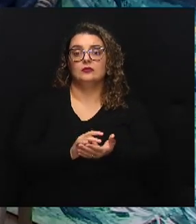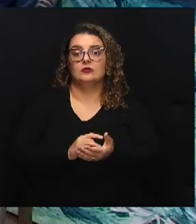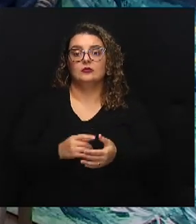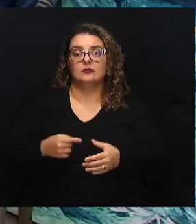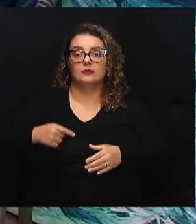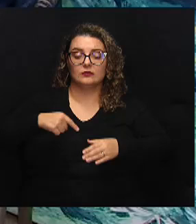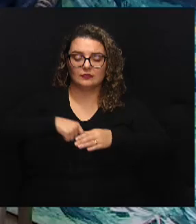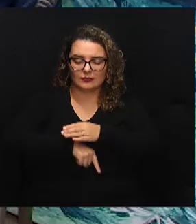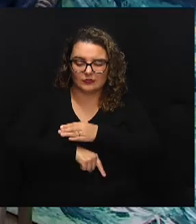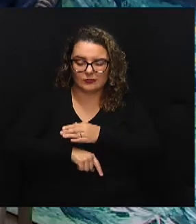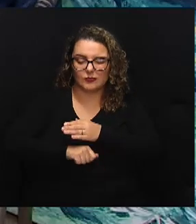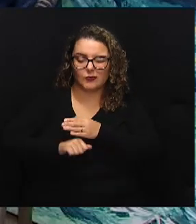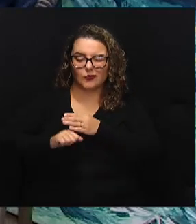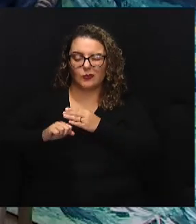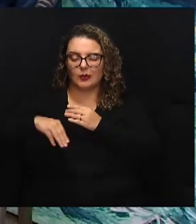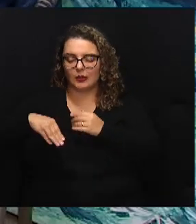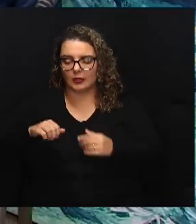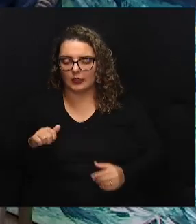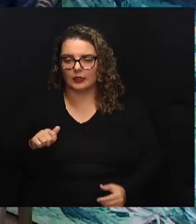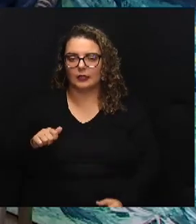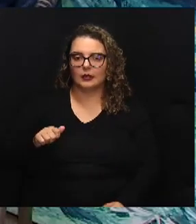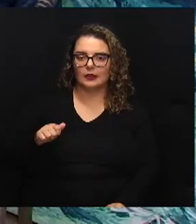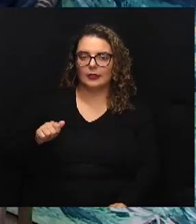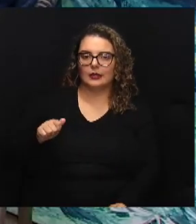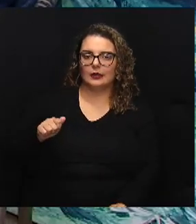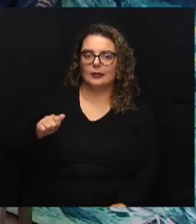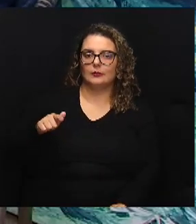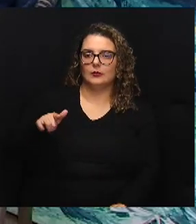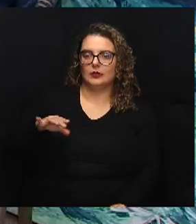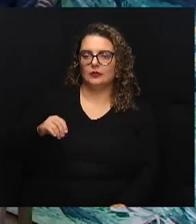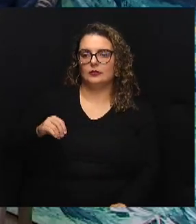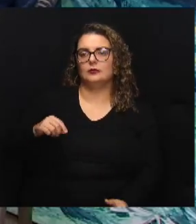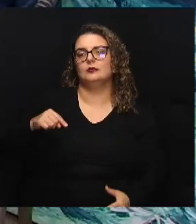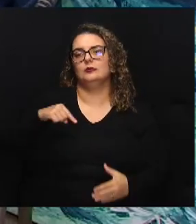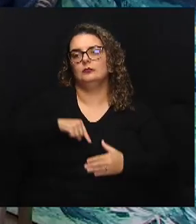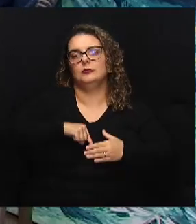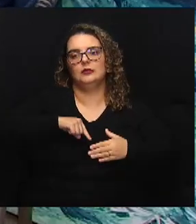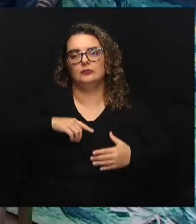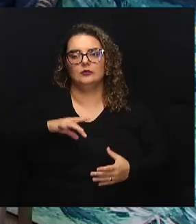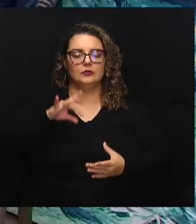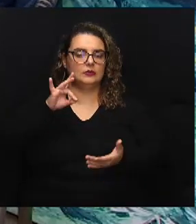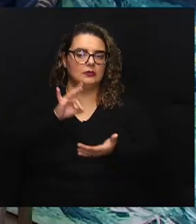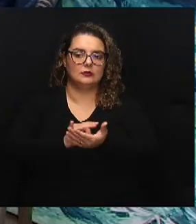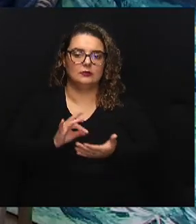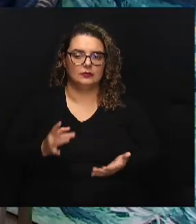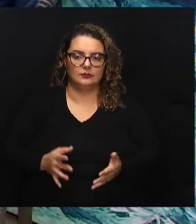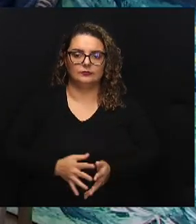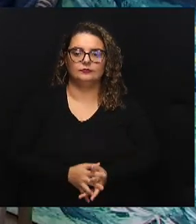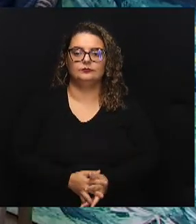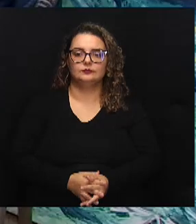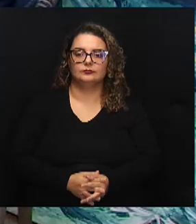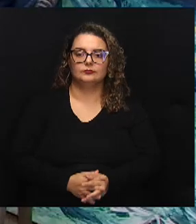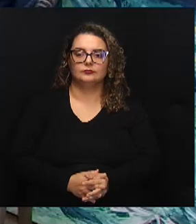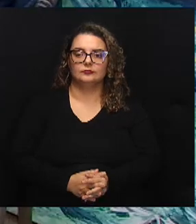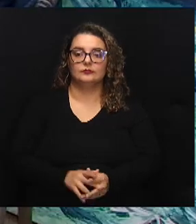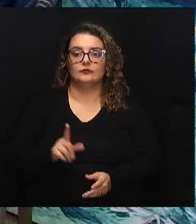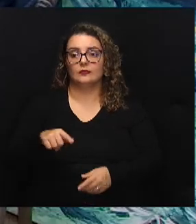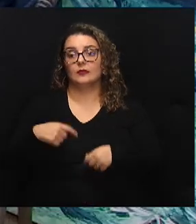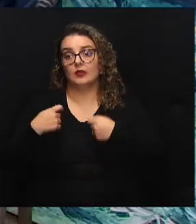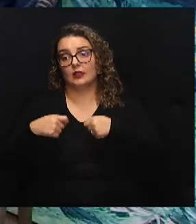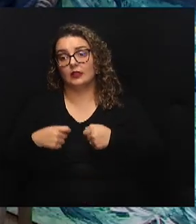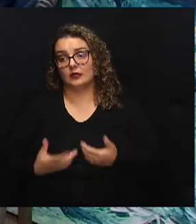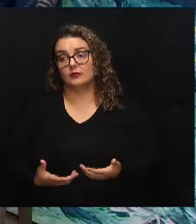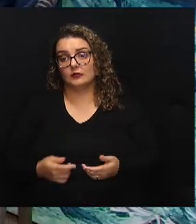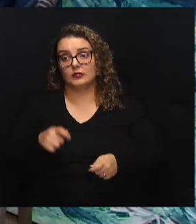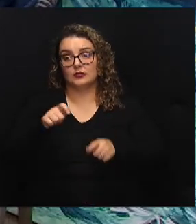ser, que vai lá para o mais profundo do nosso ser. Então, é preciso que